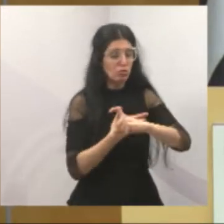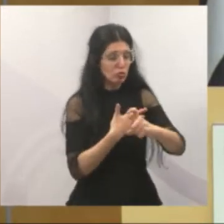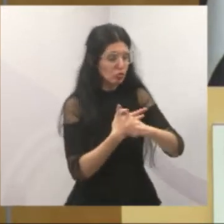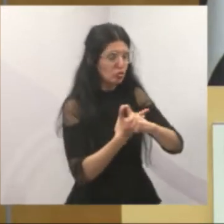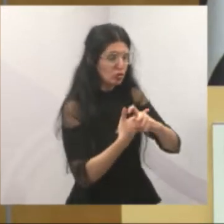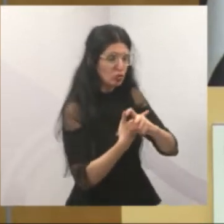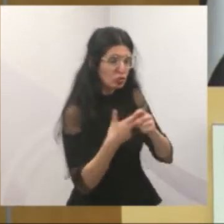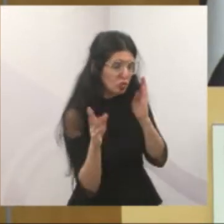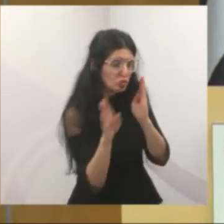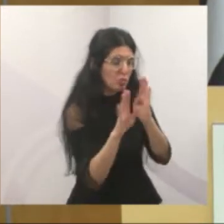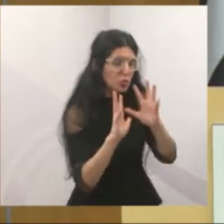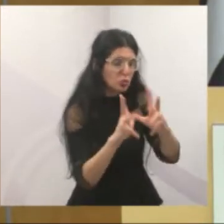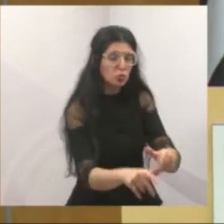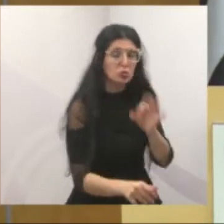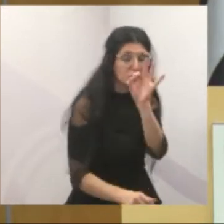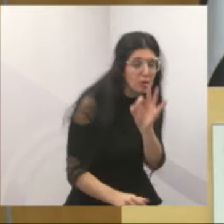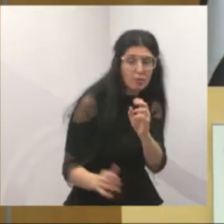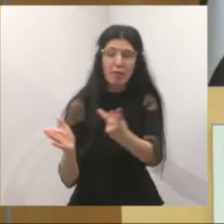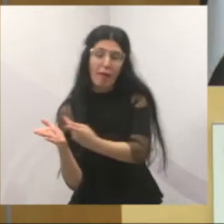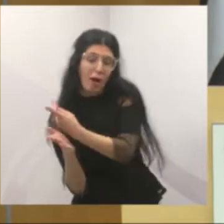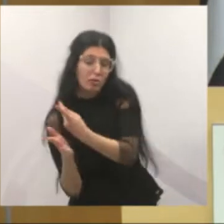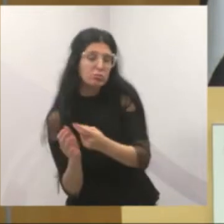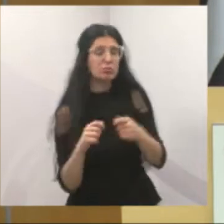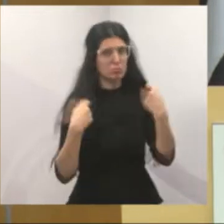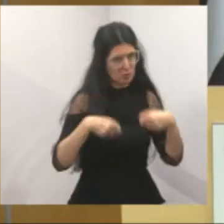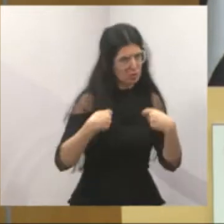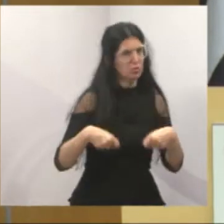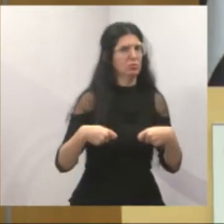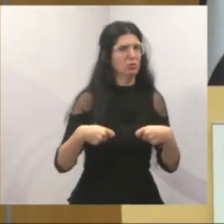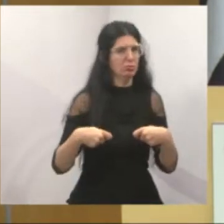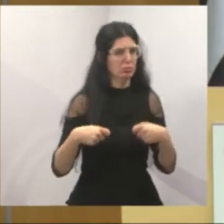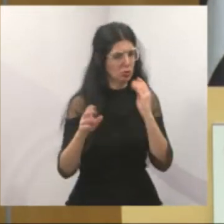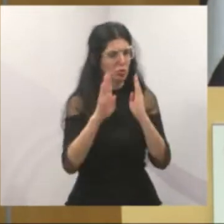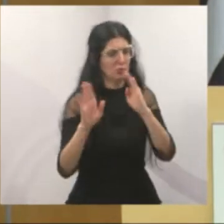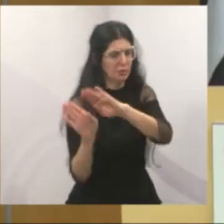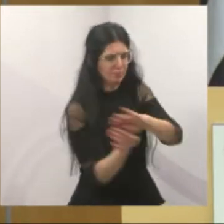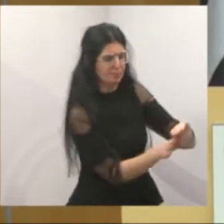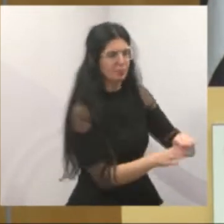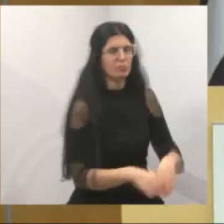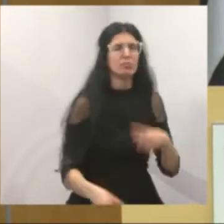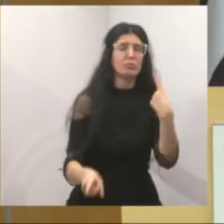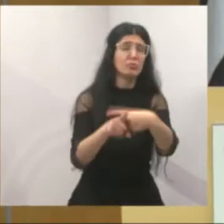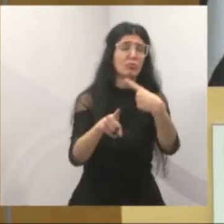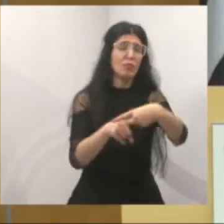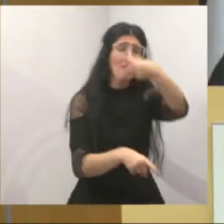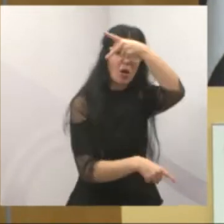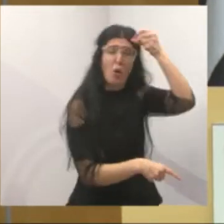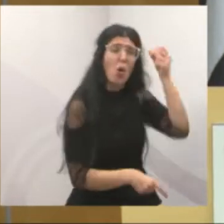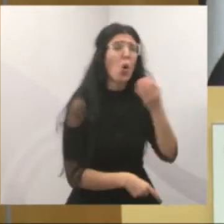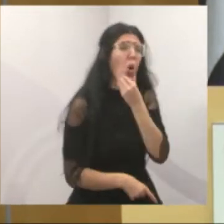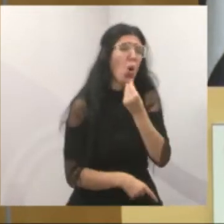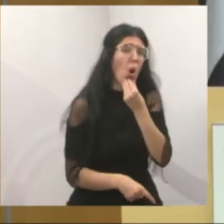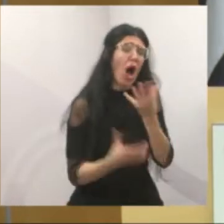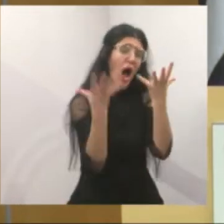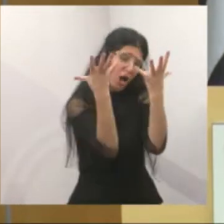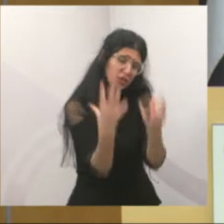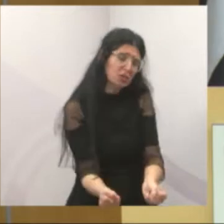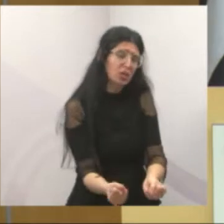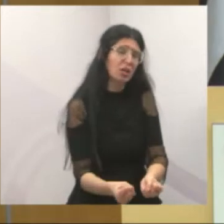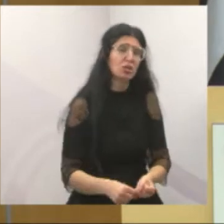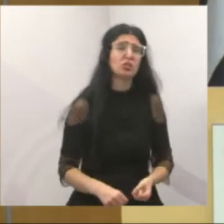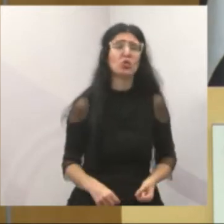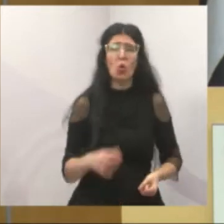A pergunta é, por que o prefeito aceitou os condicionamentos